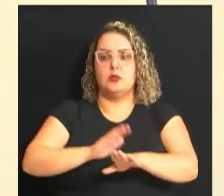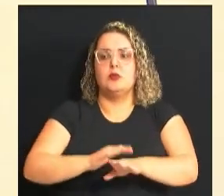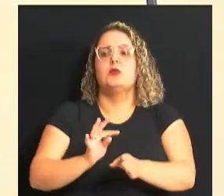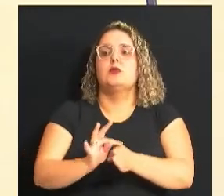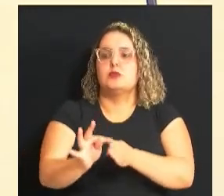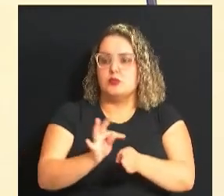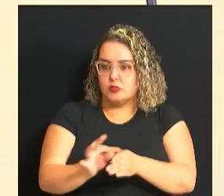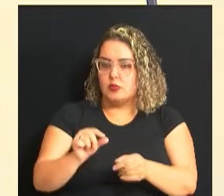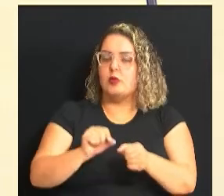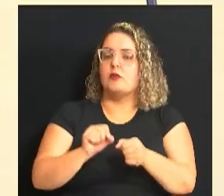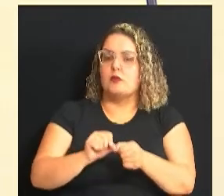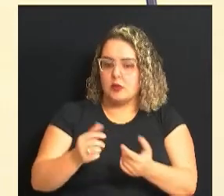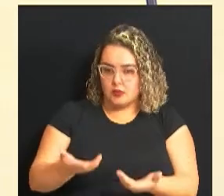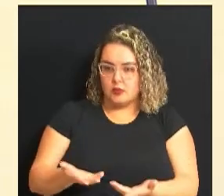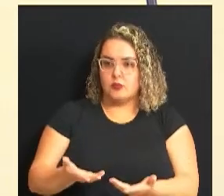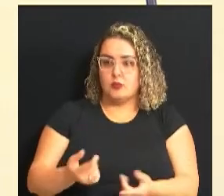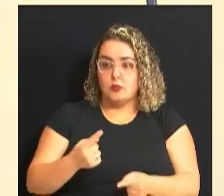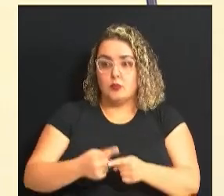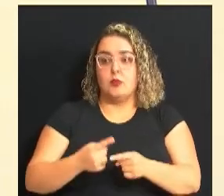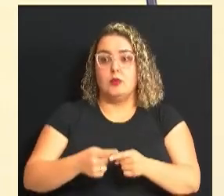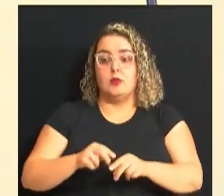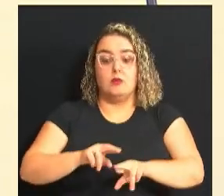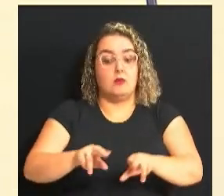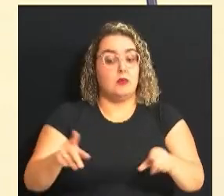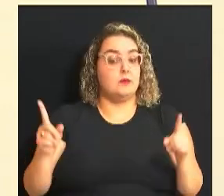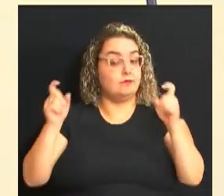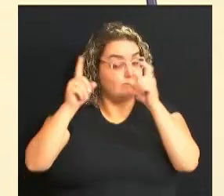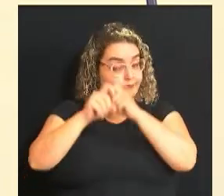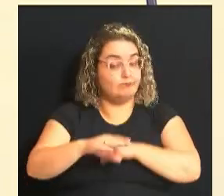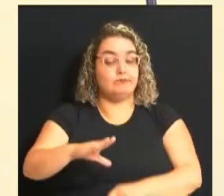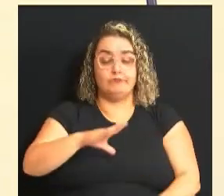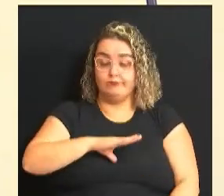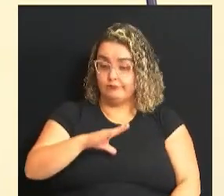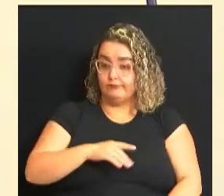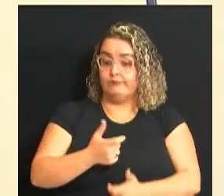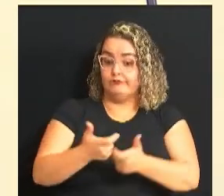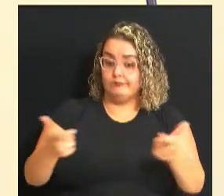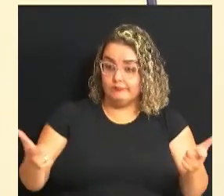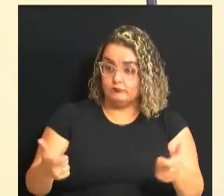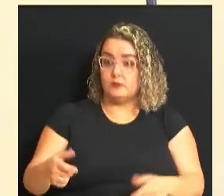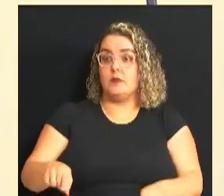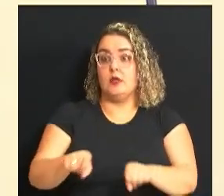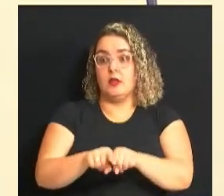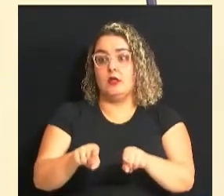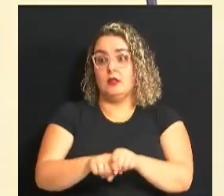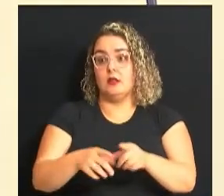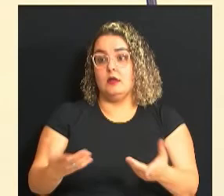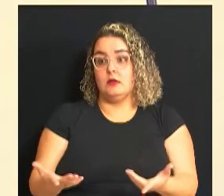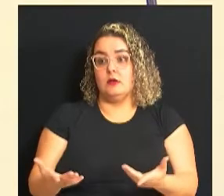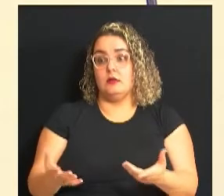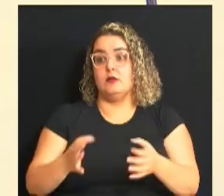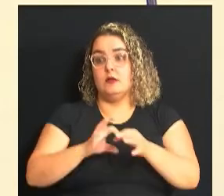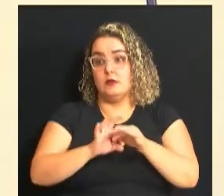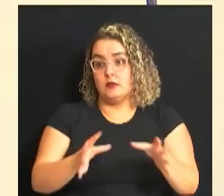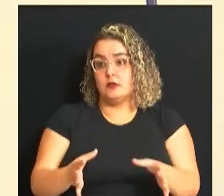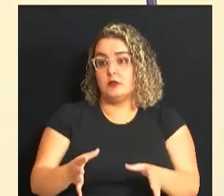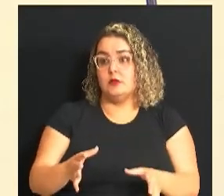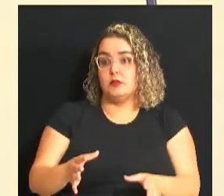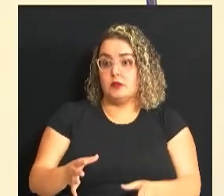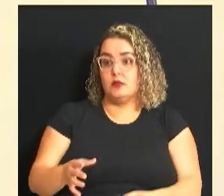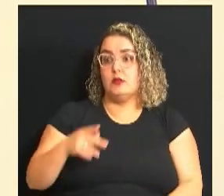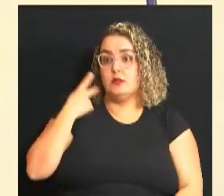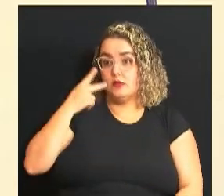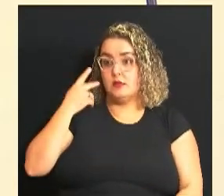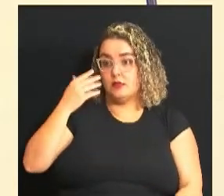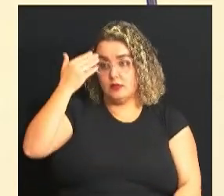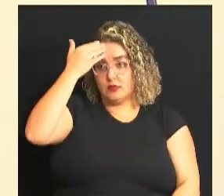têm feito, porque muitos são os desafios de uma grande metrópole, e daqueles que também deixaram seu legado, como mencionou aqui a vereadora Débora, que também